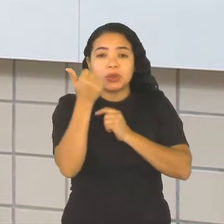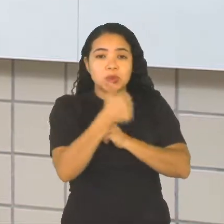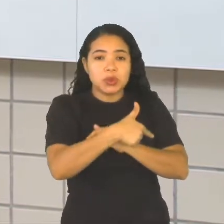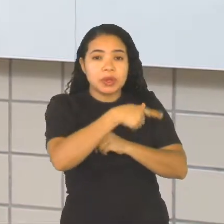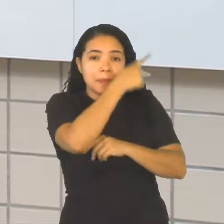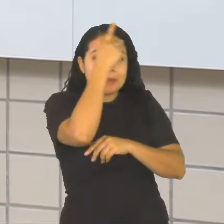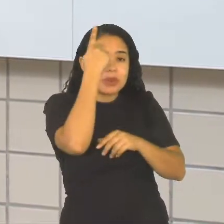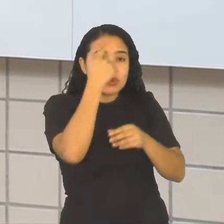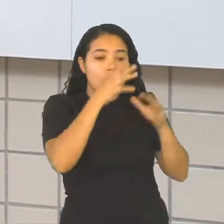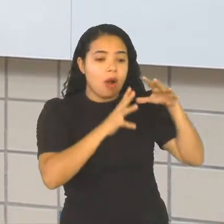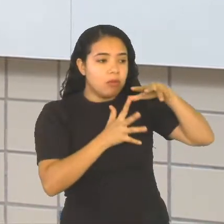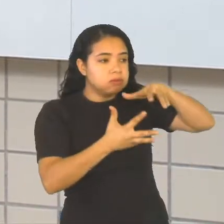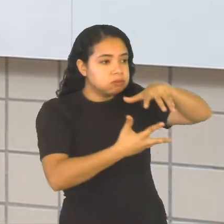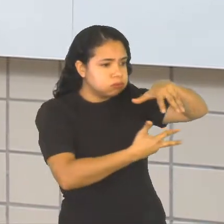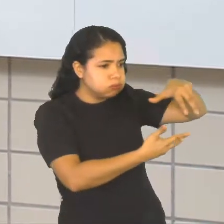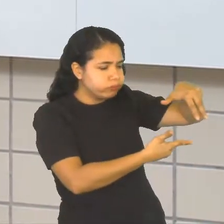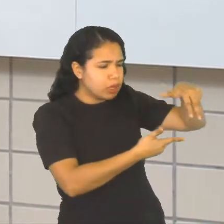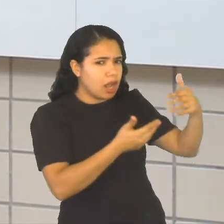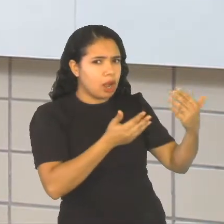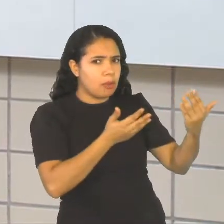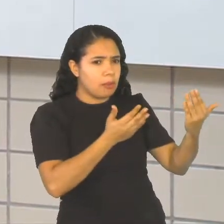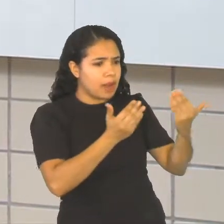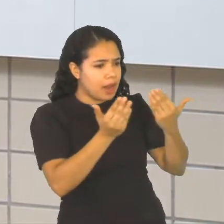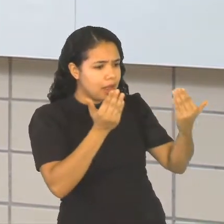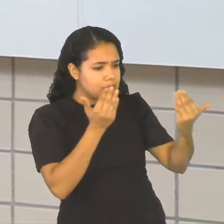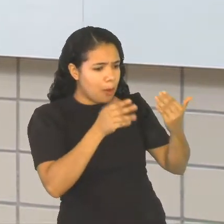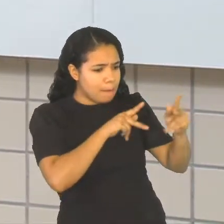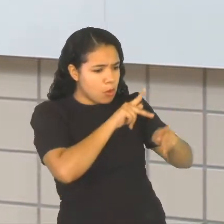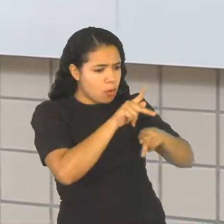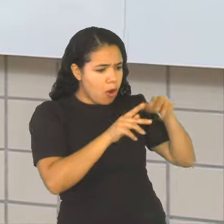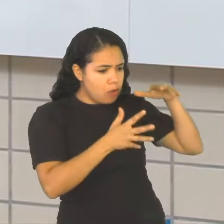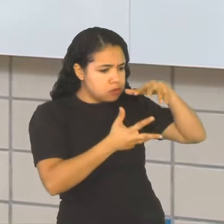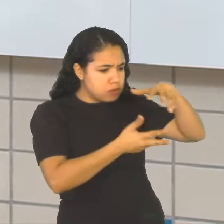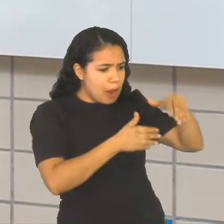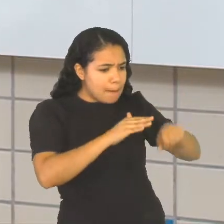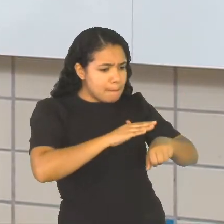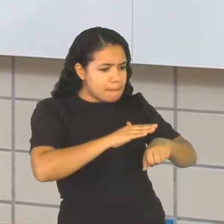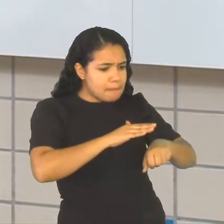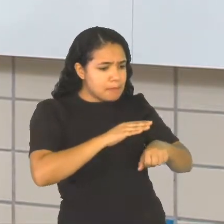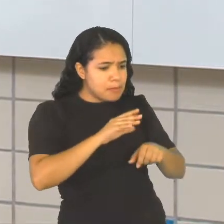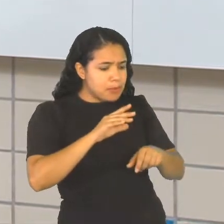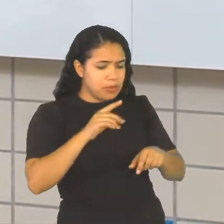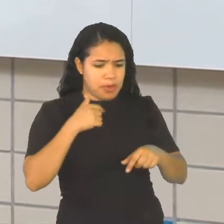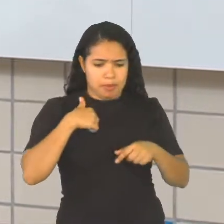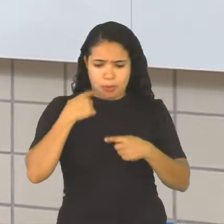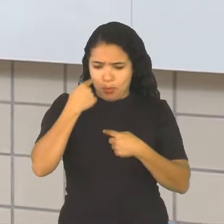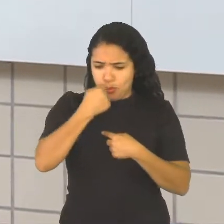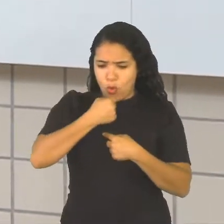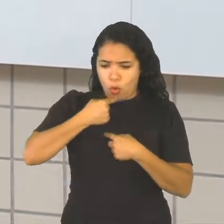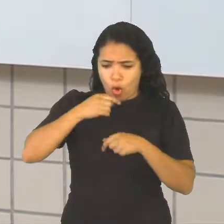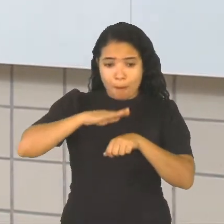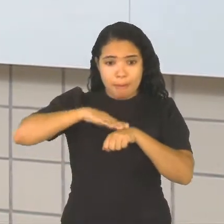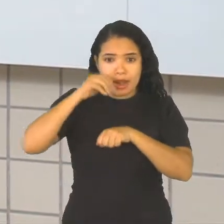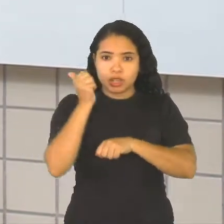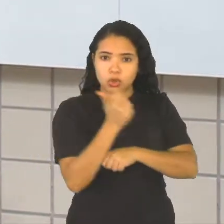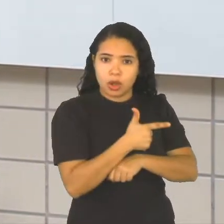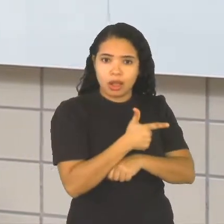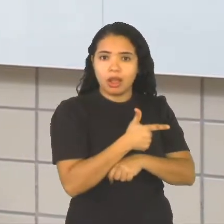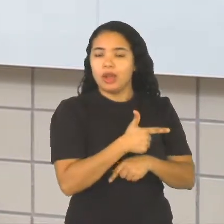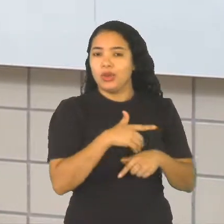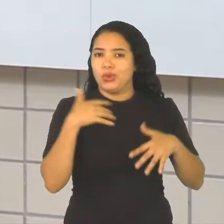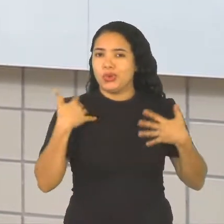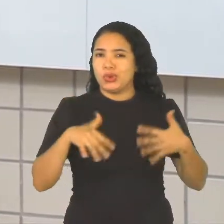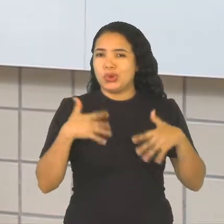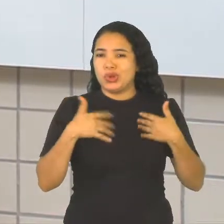você imagina na hora que você acorda, vamos lá, lembrei aqui de um fato importante, uma curiosidade importante. Quando você acorda, que vem